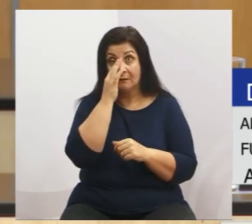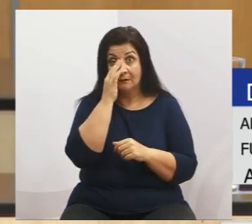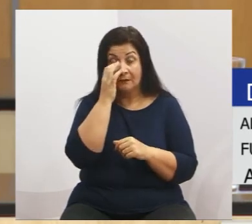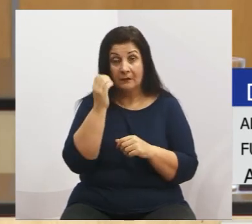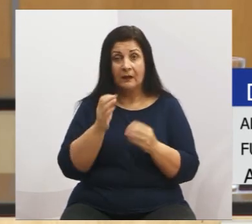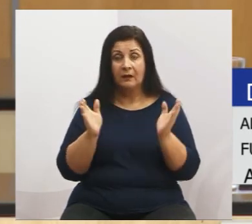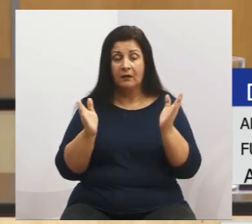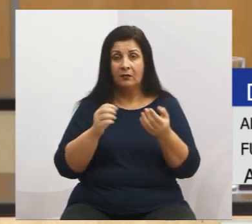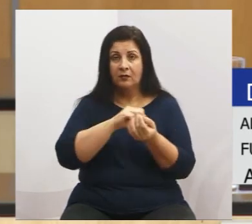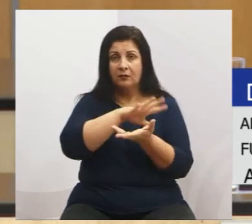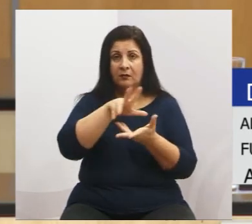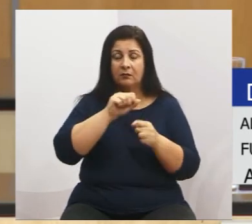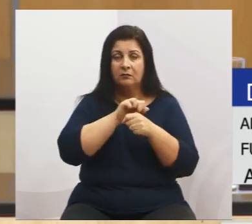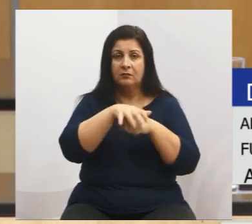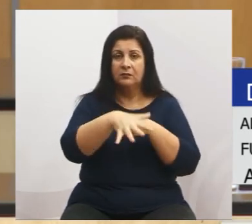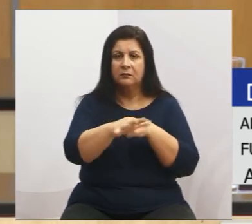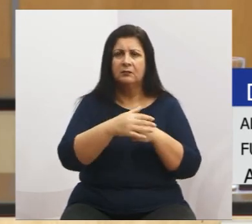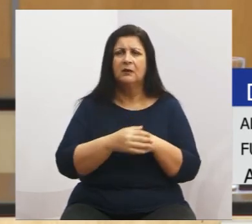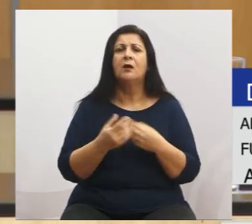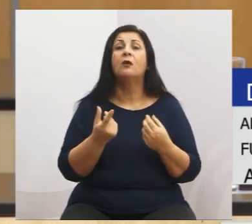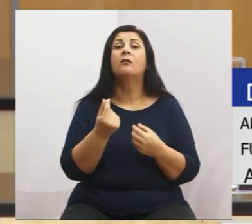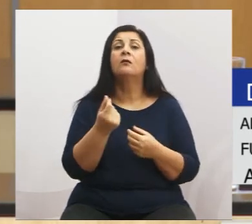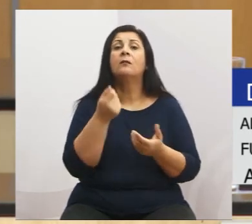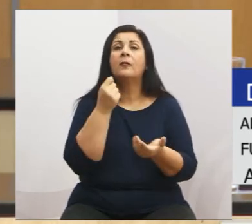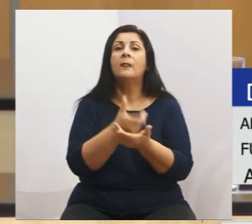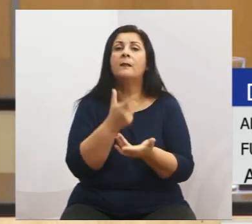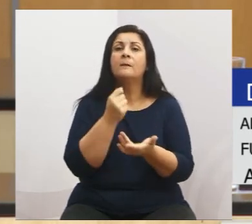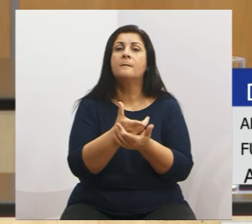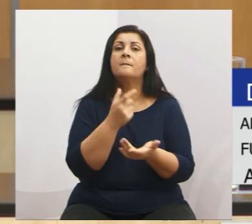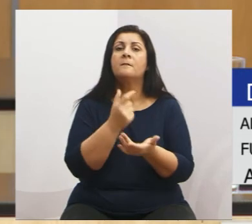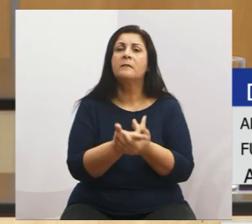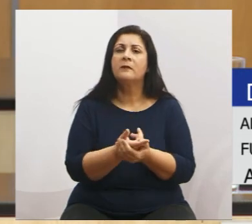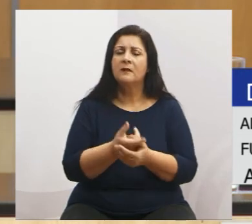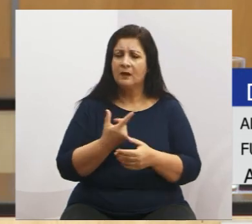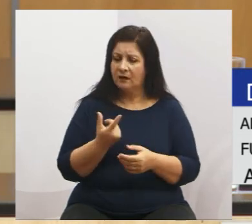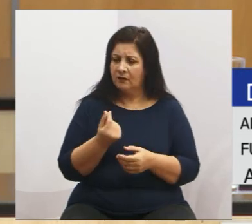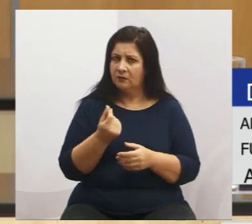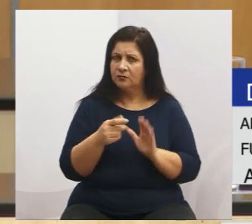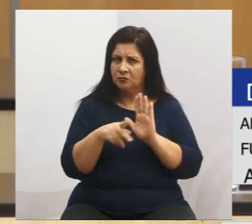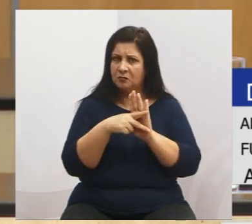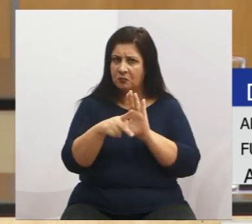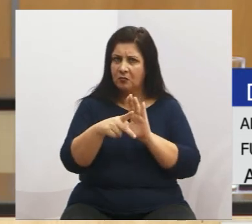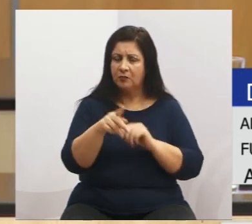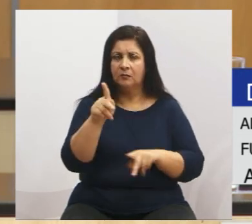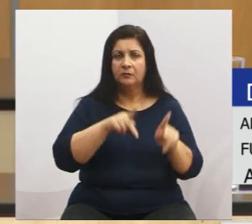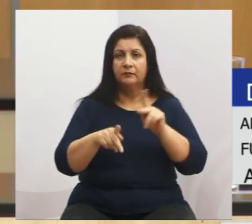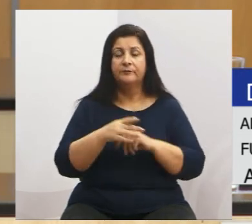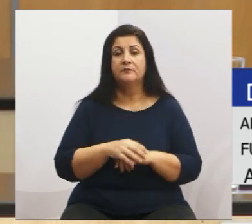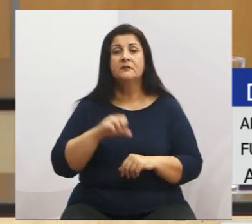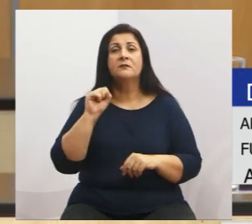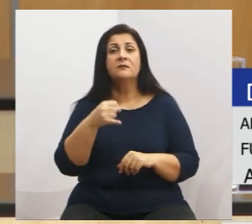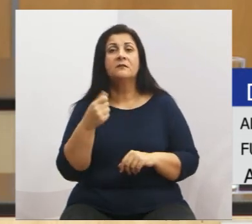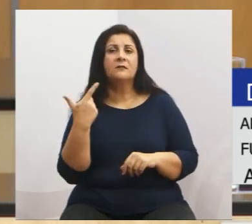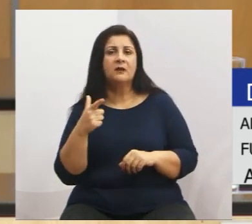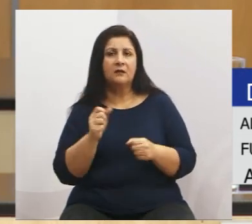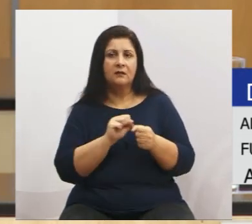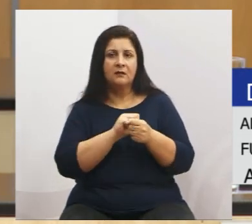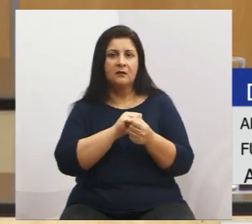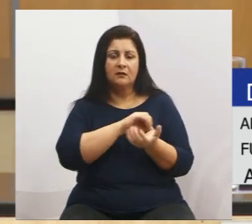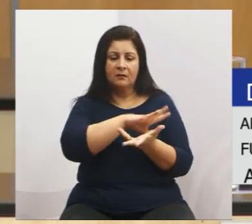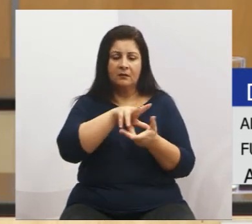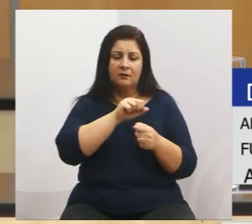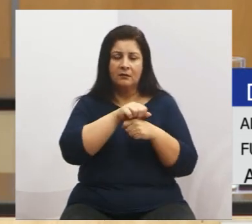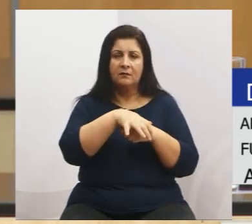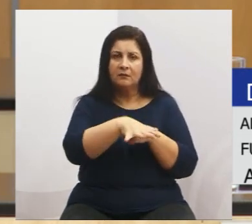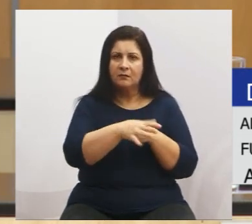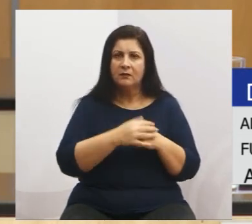pandemia agora, quantos milhões que foram pagos para os brasileiros, que é dinheiro do povo, e que, se não tivesse havido a pandemia, o